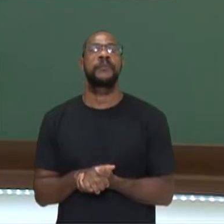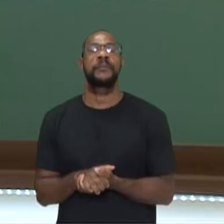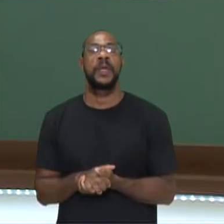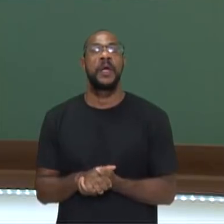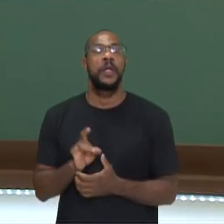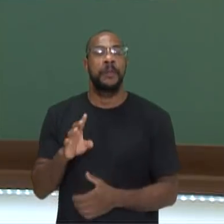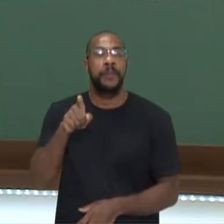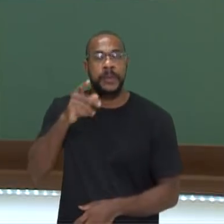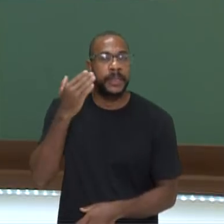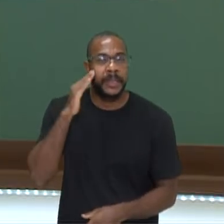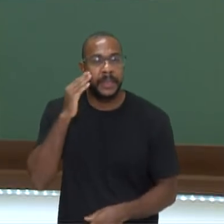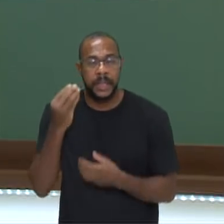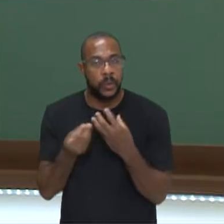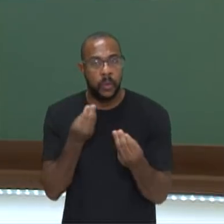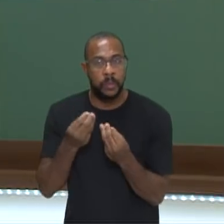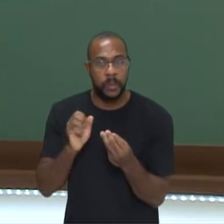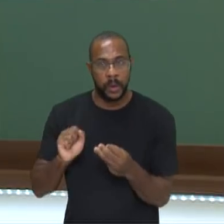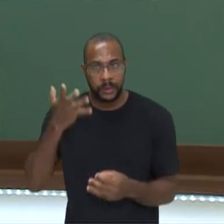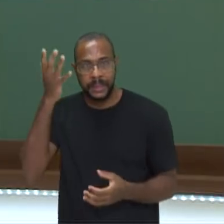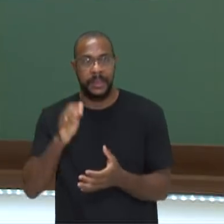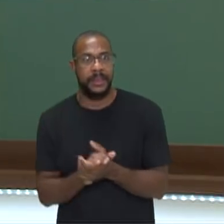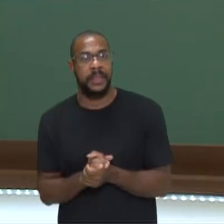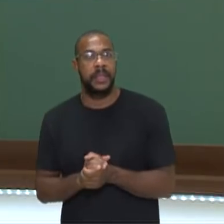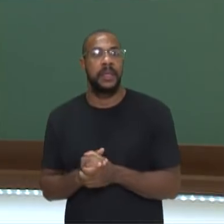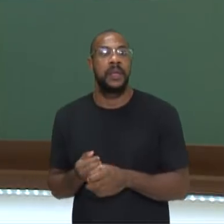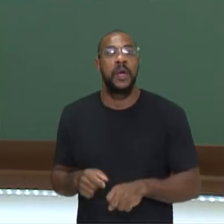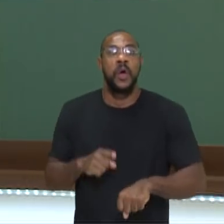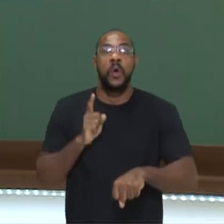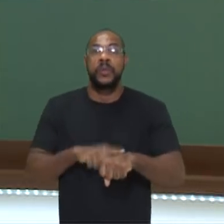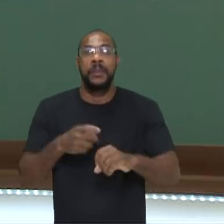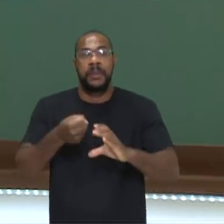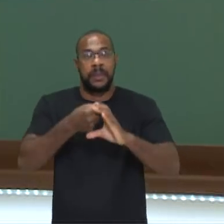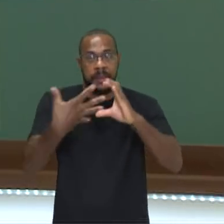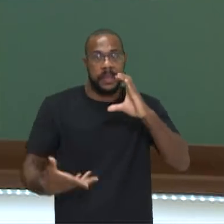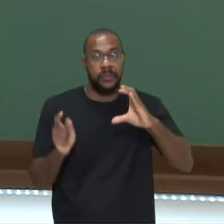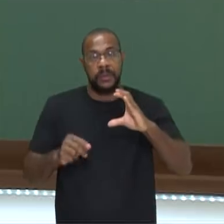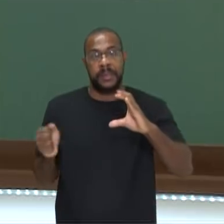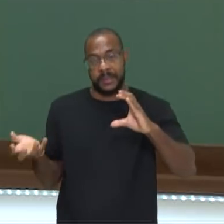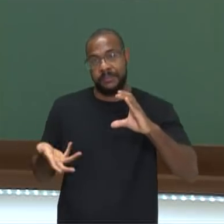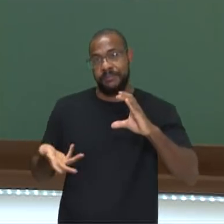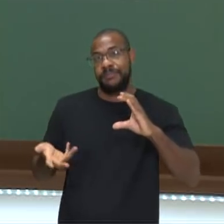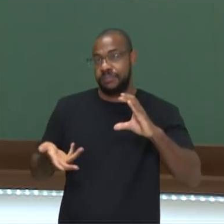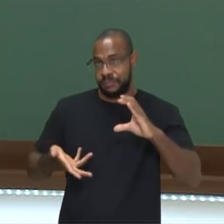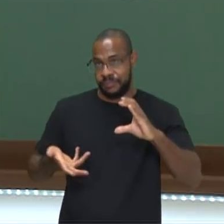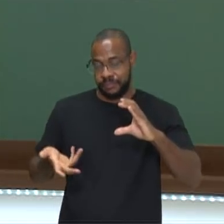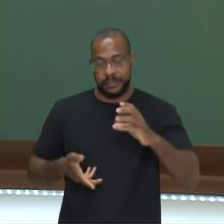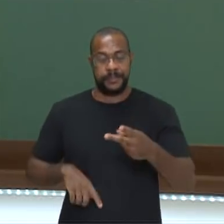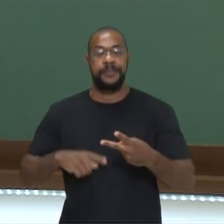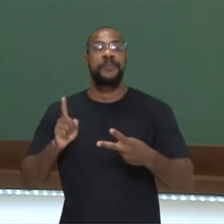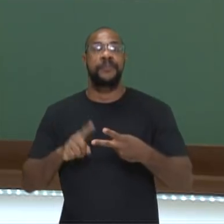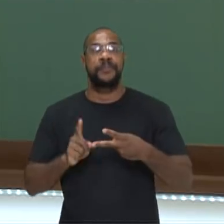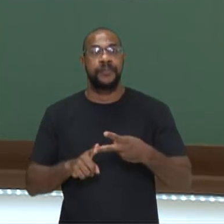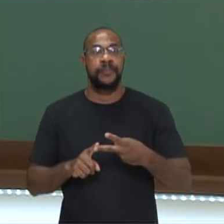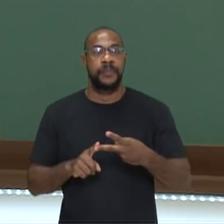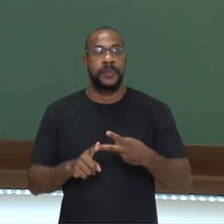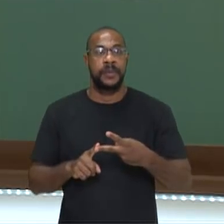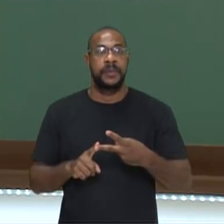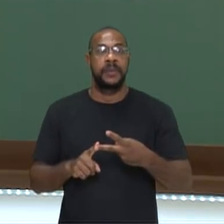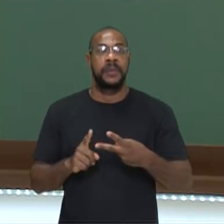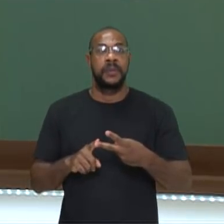para vocês entenderem, o tempo vai se caracterizar pela velocidade do movimento,